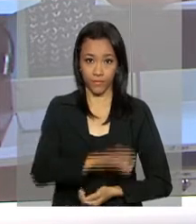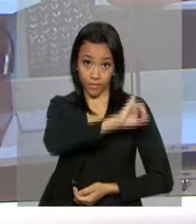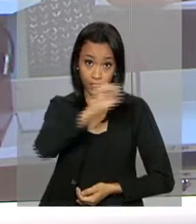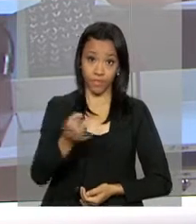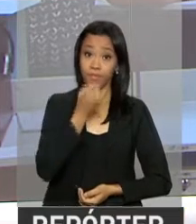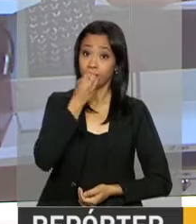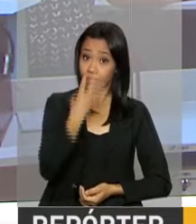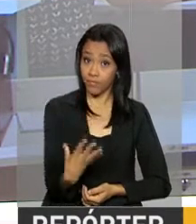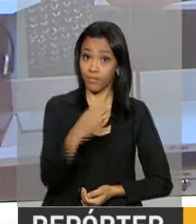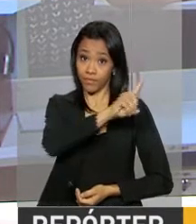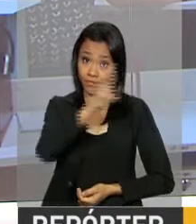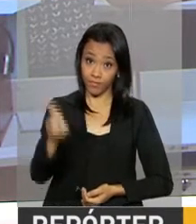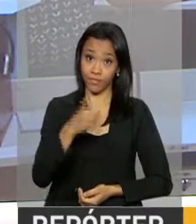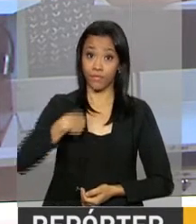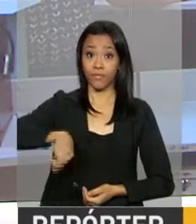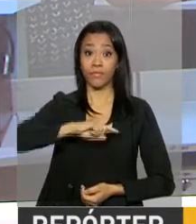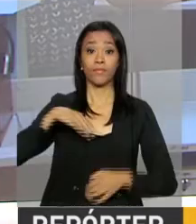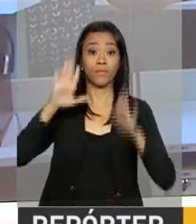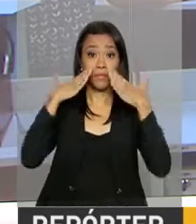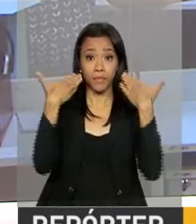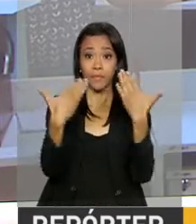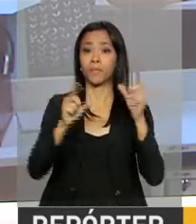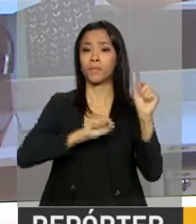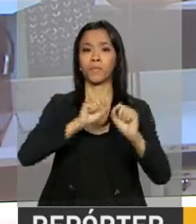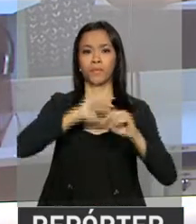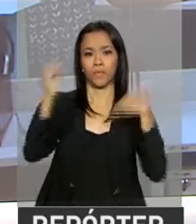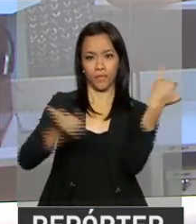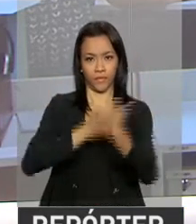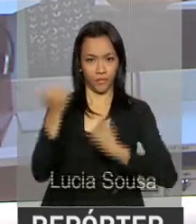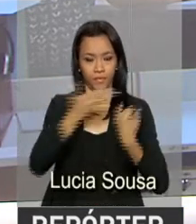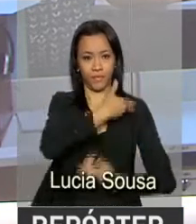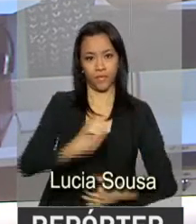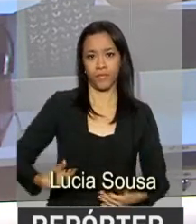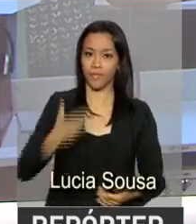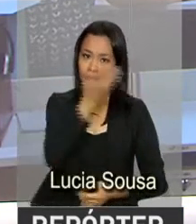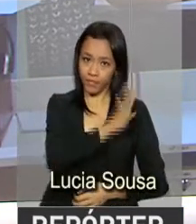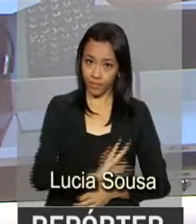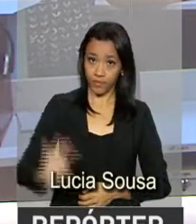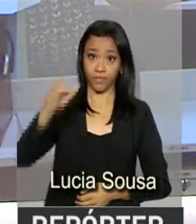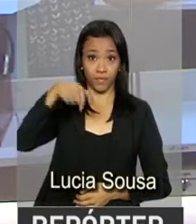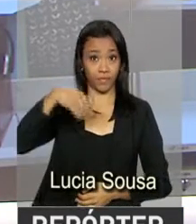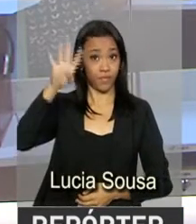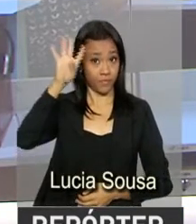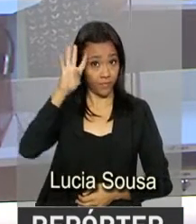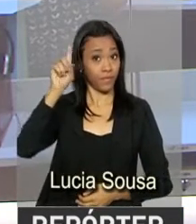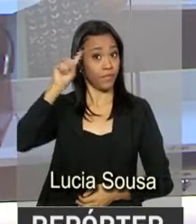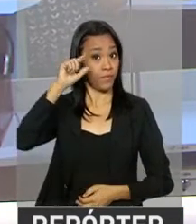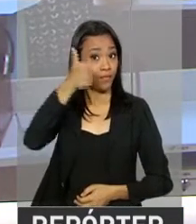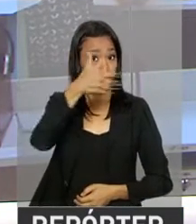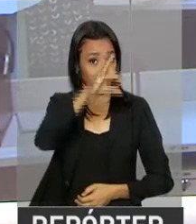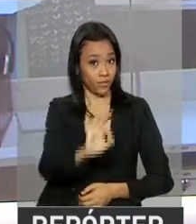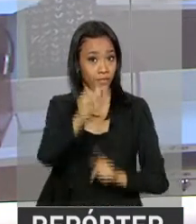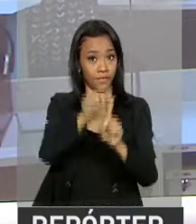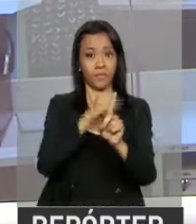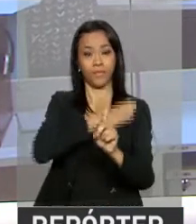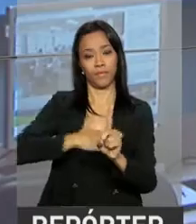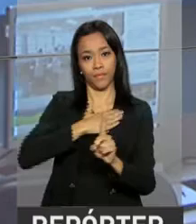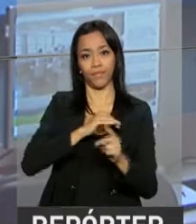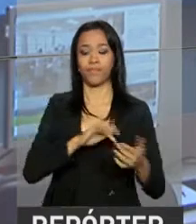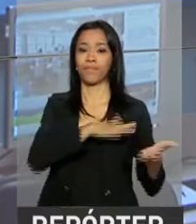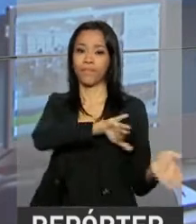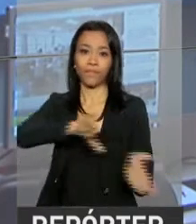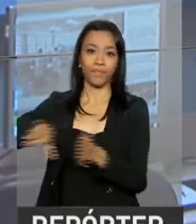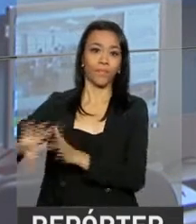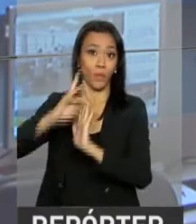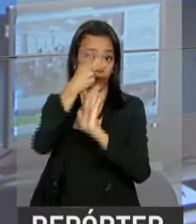Olá, bom dia. Estamos no ar com o repórter NBR e as notícias do governo federal desta quarta-feira, 10 de agosto.